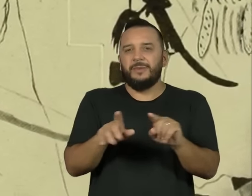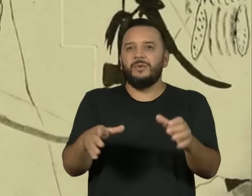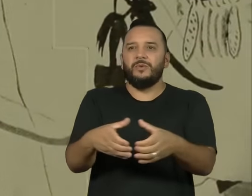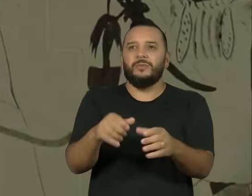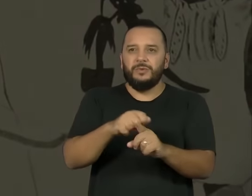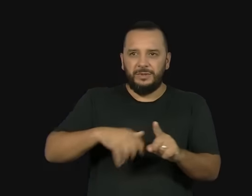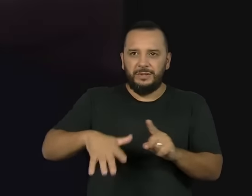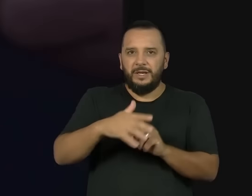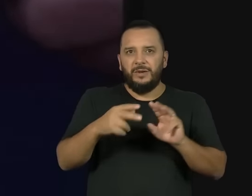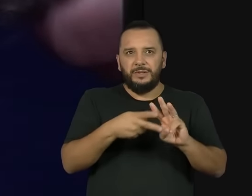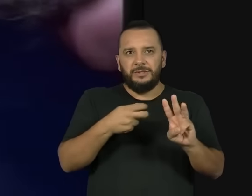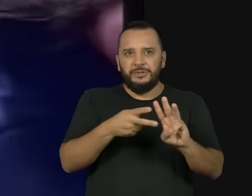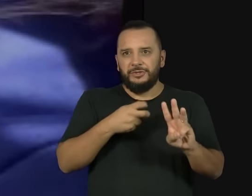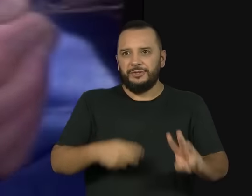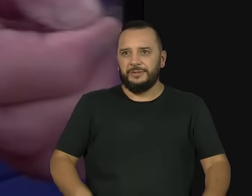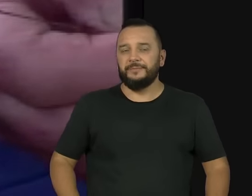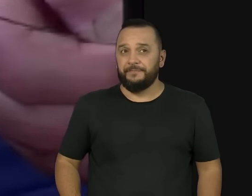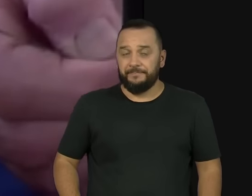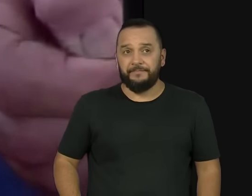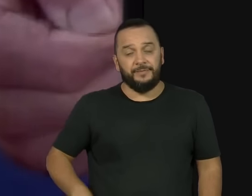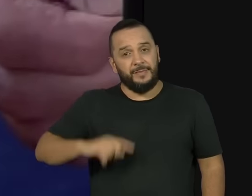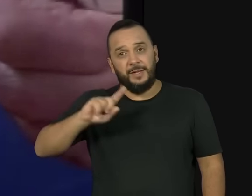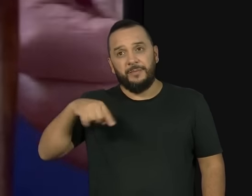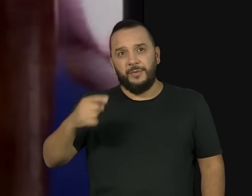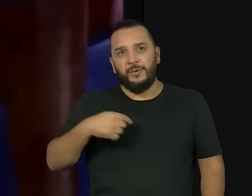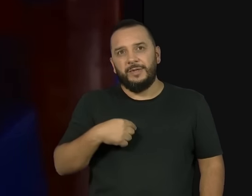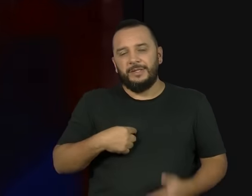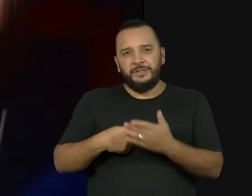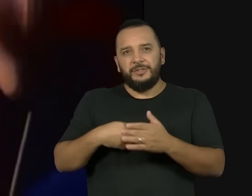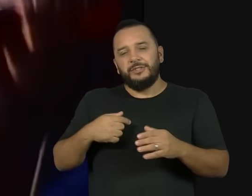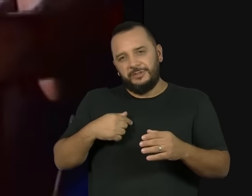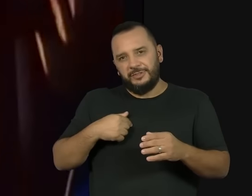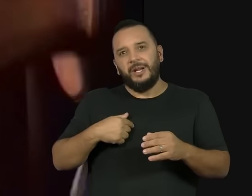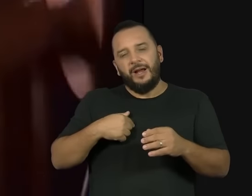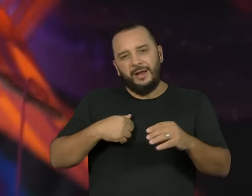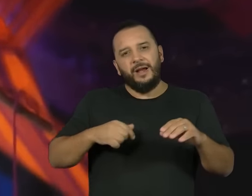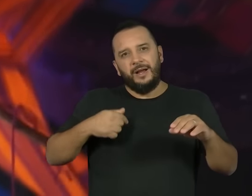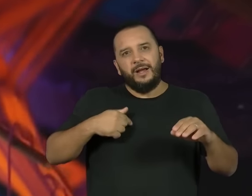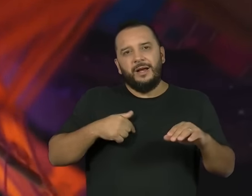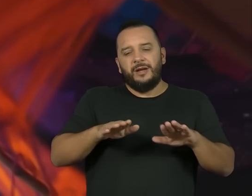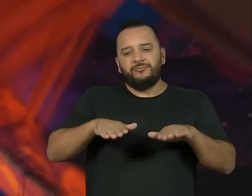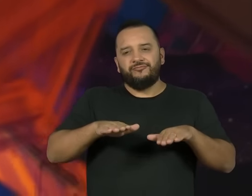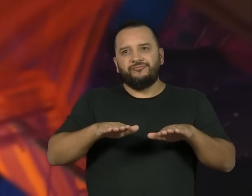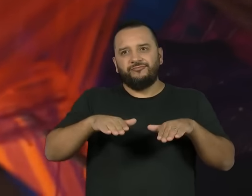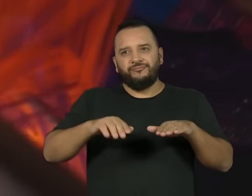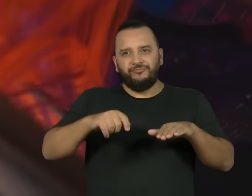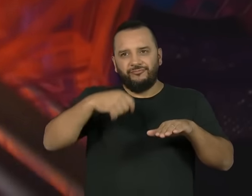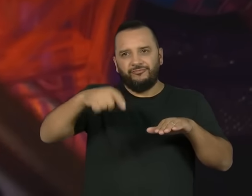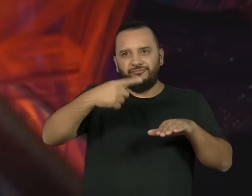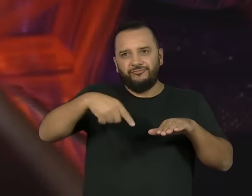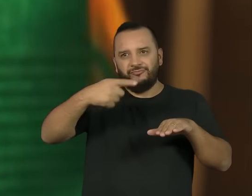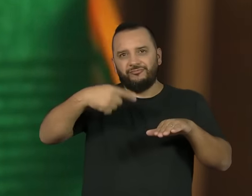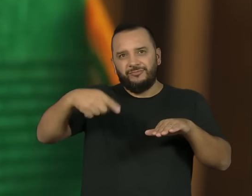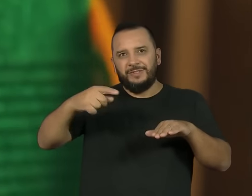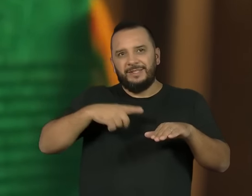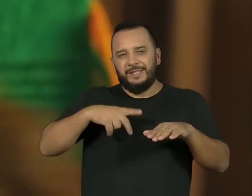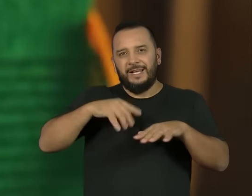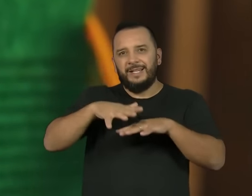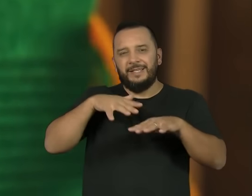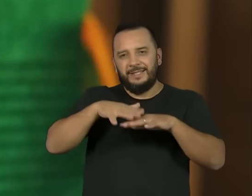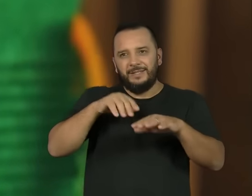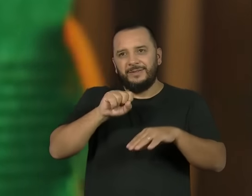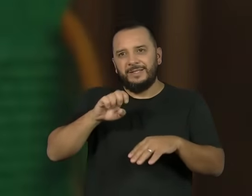tribos. Com a invenção da roca e mais tarde do tear, surgiram os tecidos com fibras de linho,